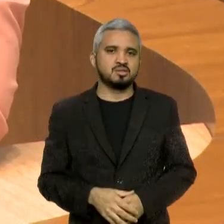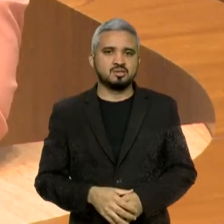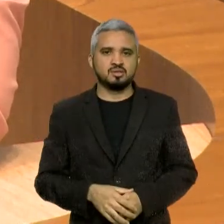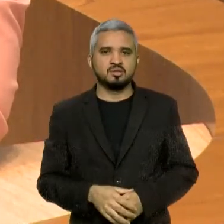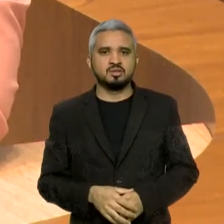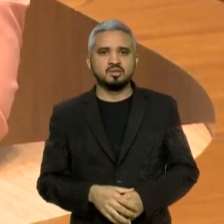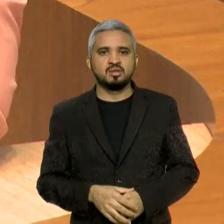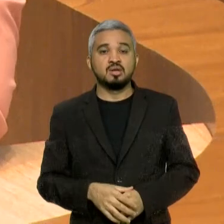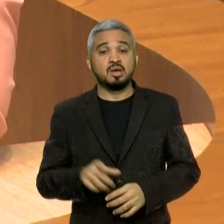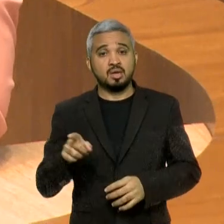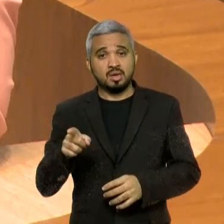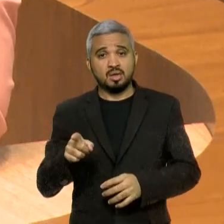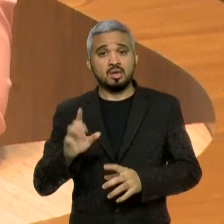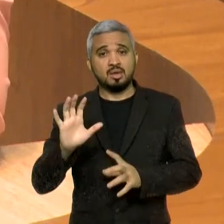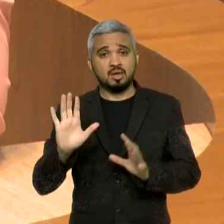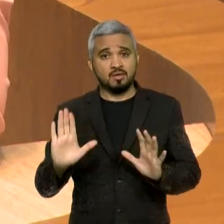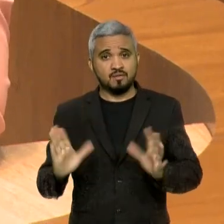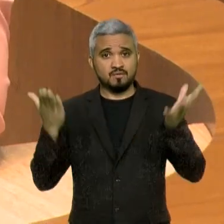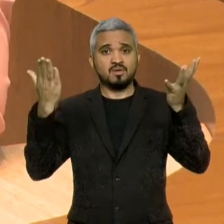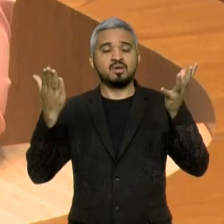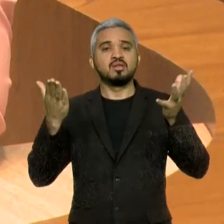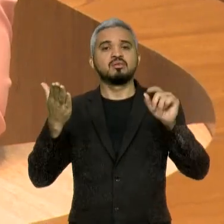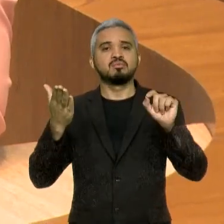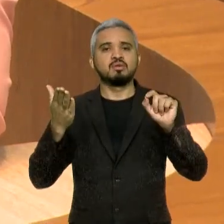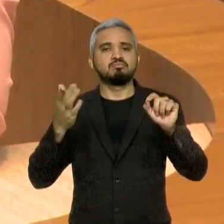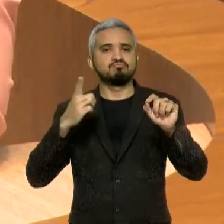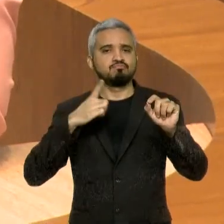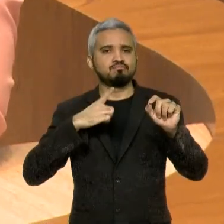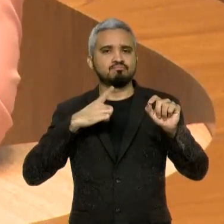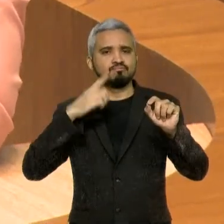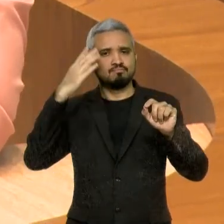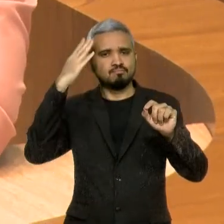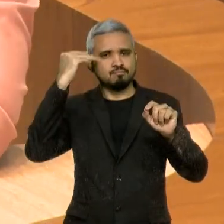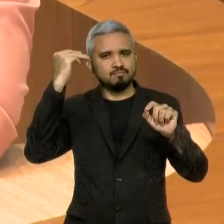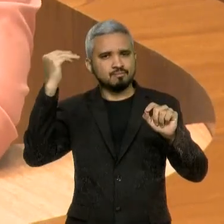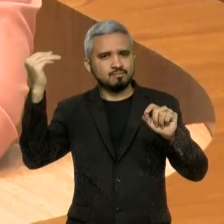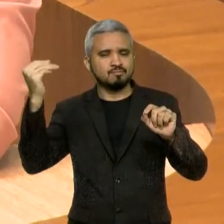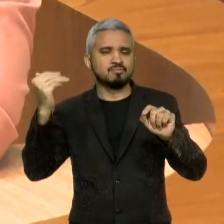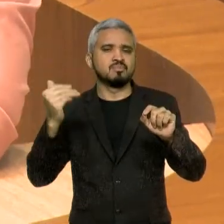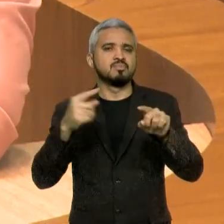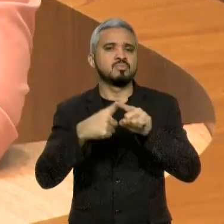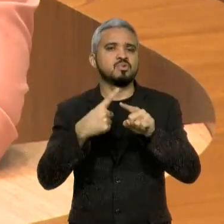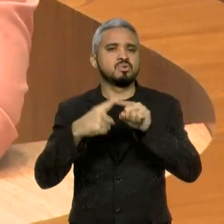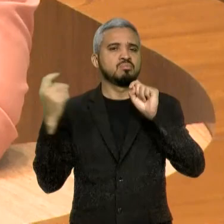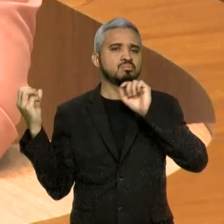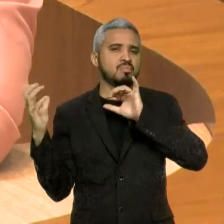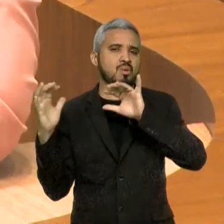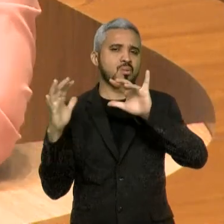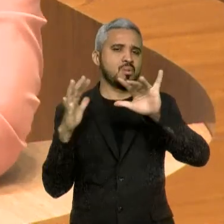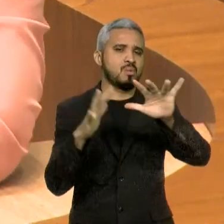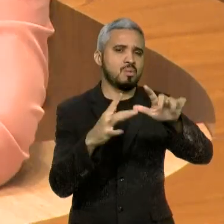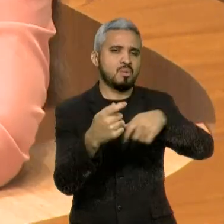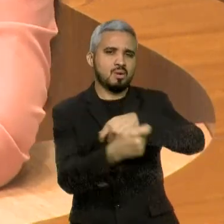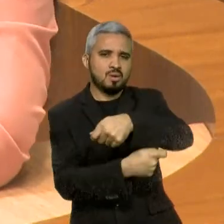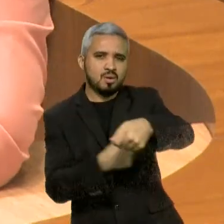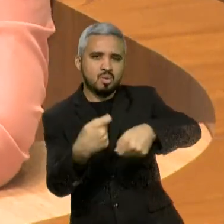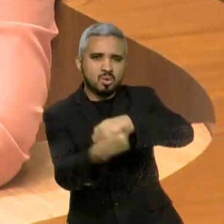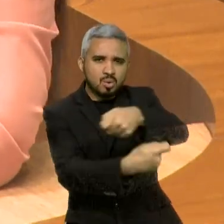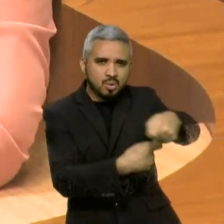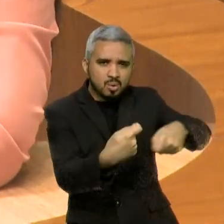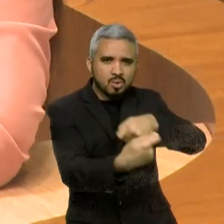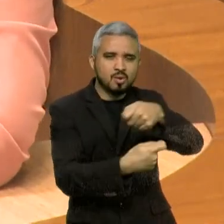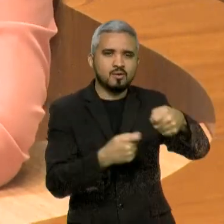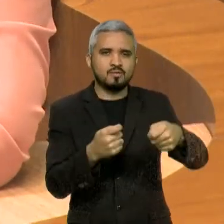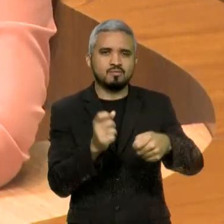um sucesso e aqui eu tenho que agradecer a presença do nosso Governador Carlos Brandão e também